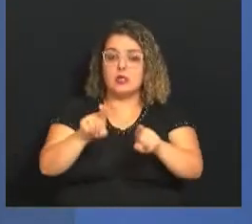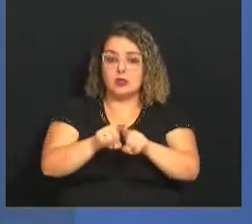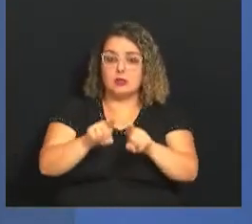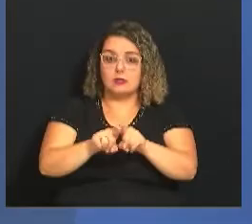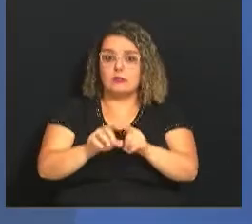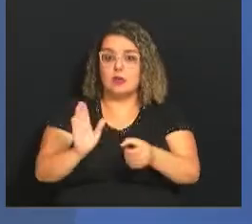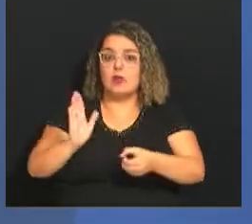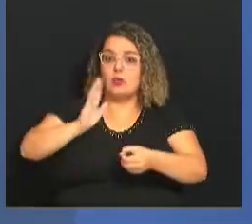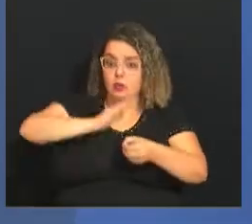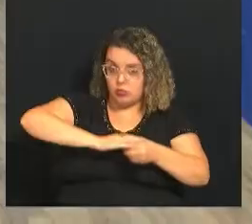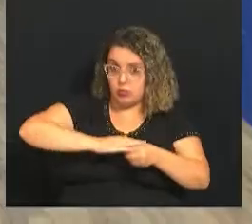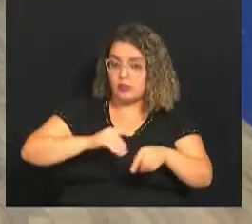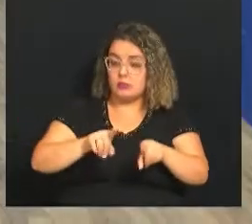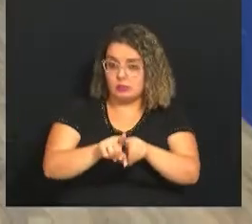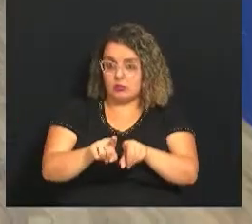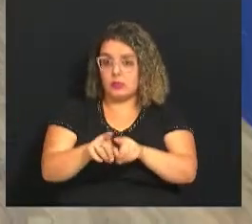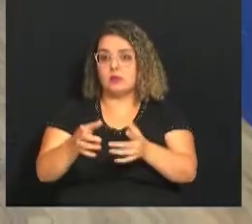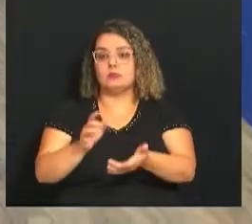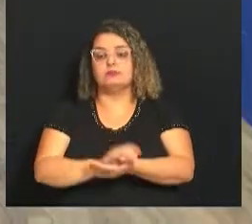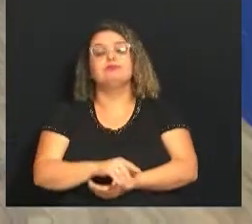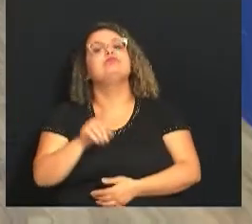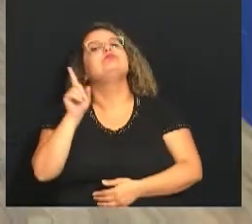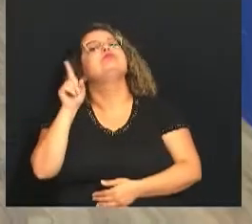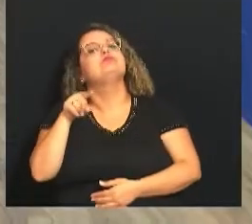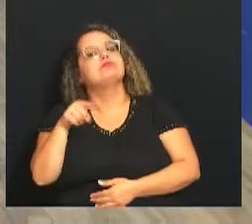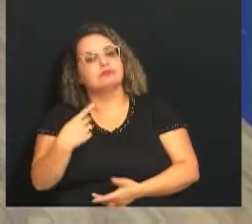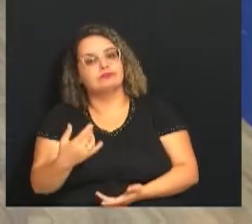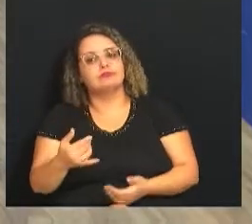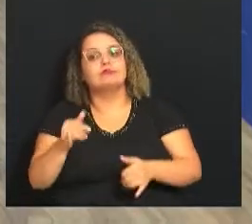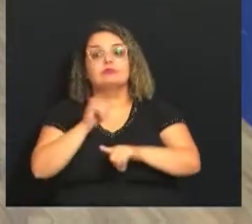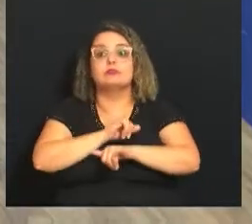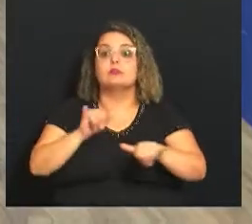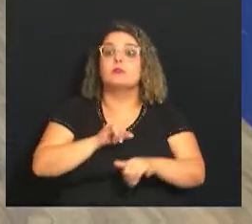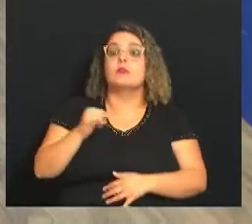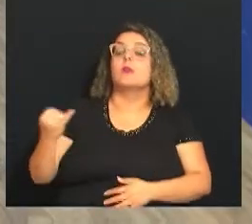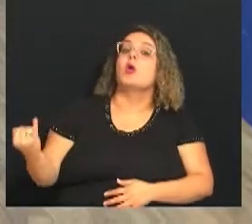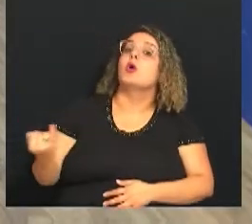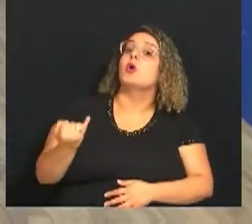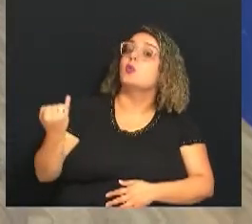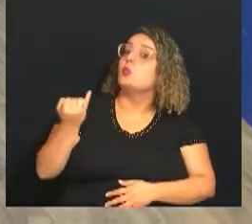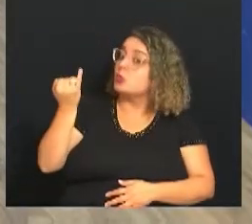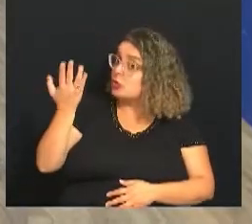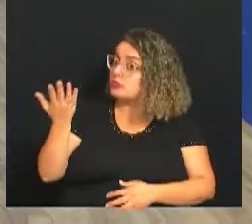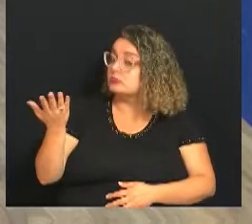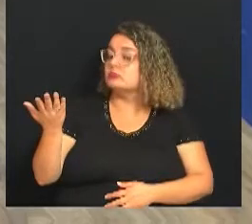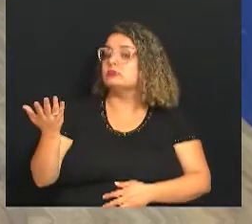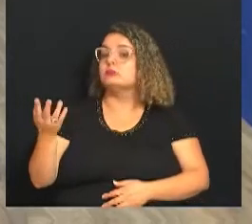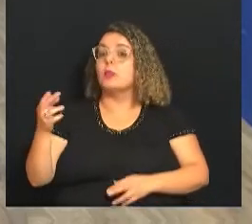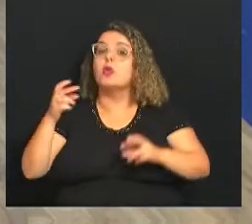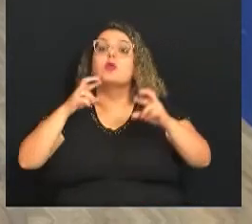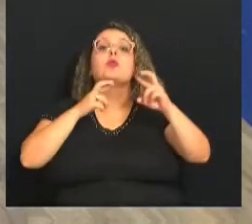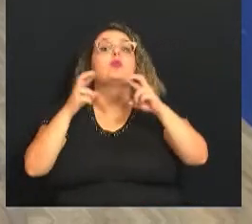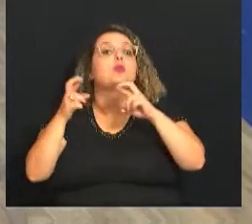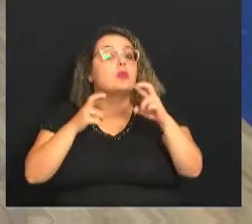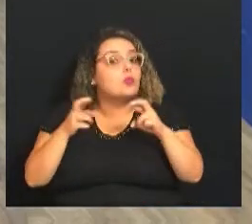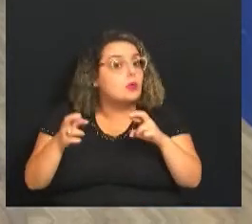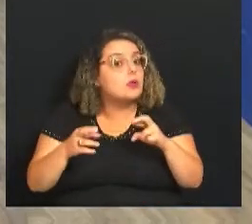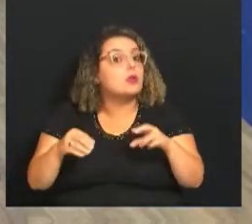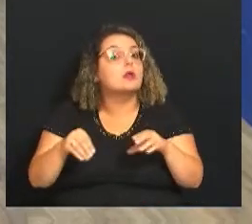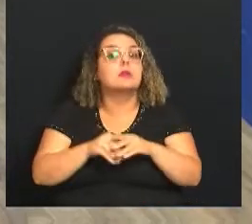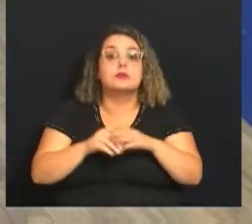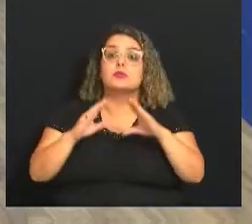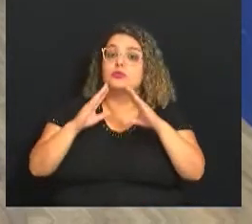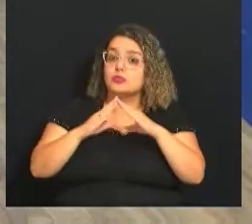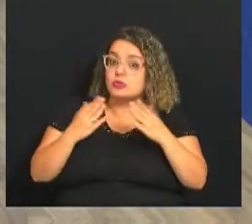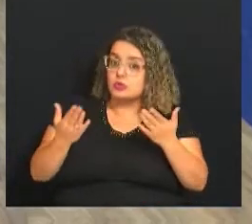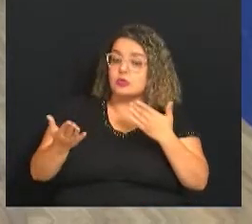ser fechados. Exatamente, recado importantíssimo então, e sempre verificar aí na sua residência e conversar